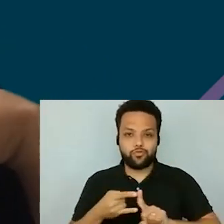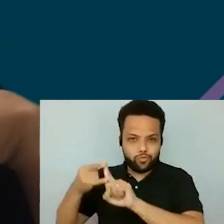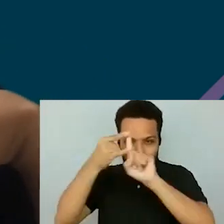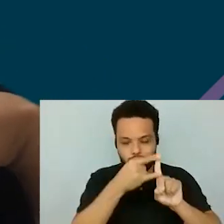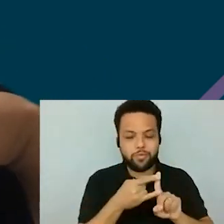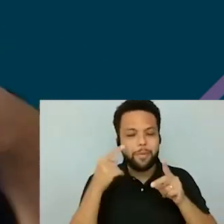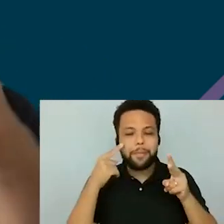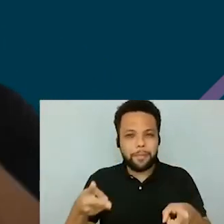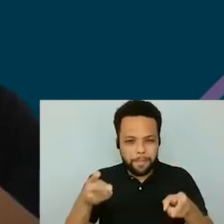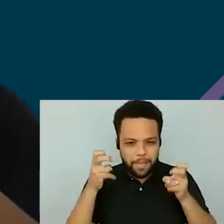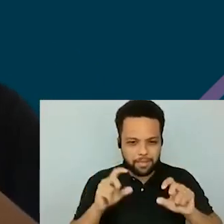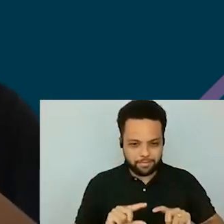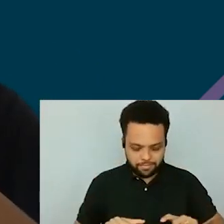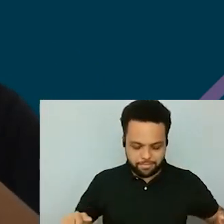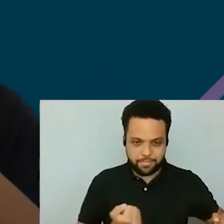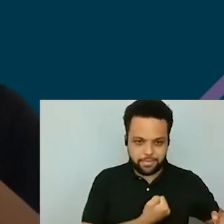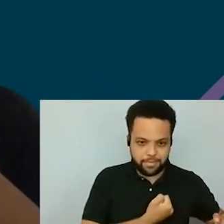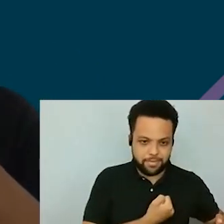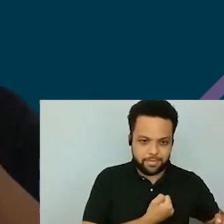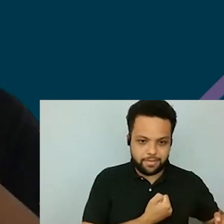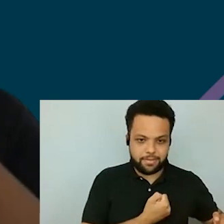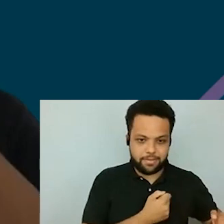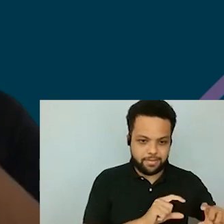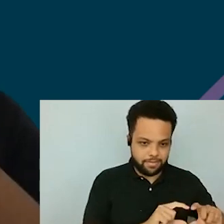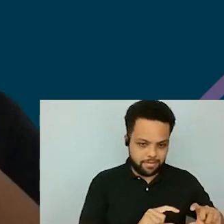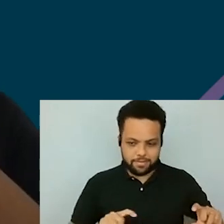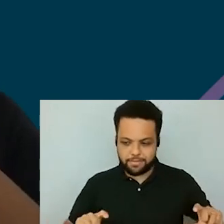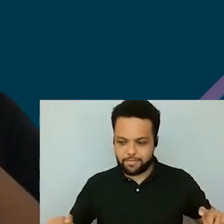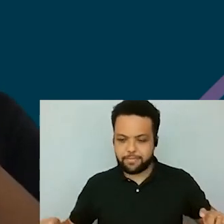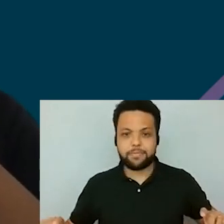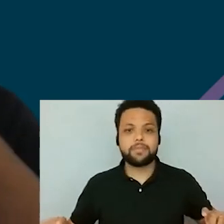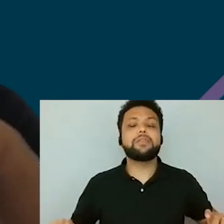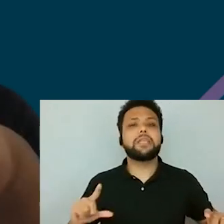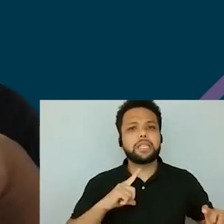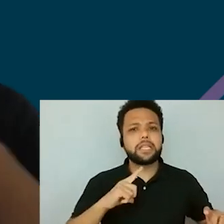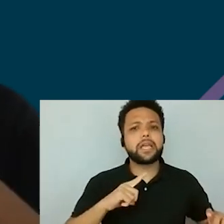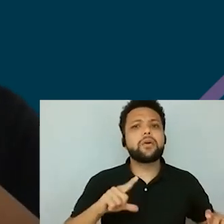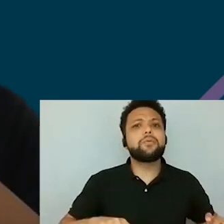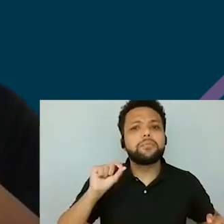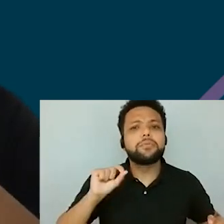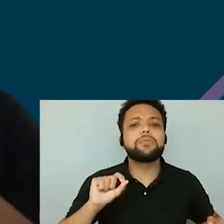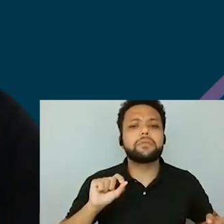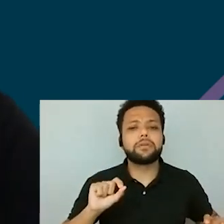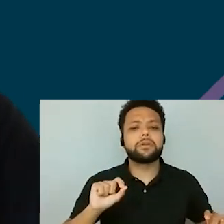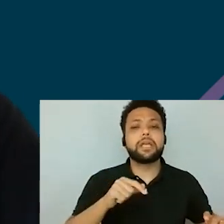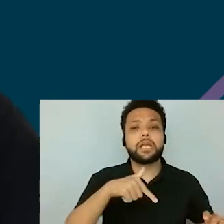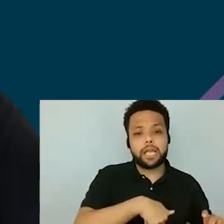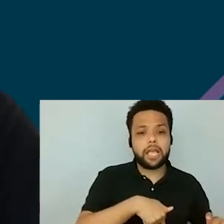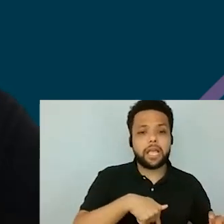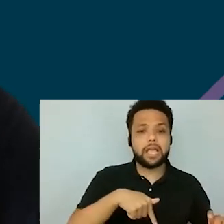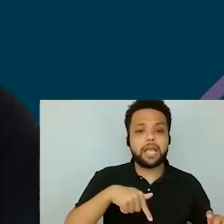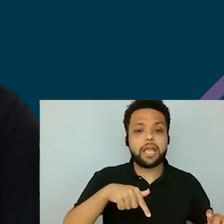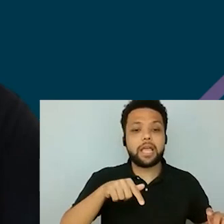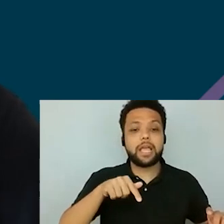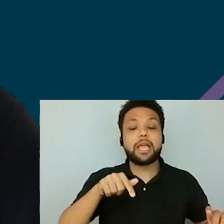seu número de seu raise range, ou do botãozinho de sair, tem uma opção que é Q&A, que é de perguntas e